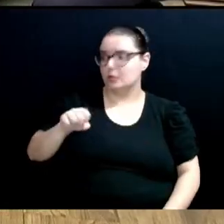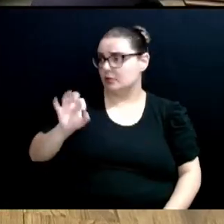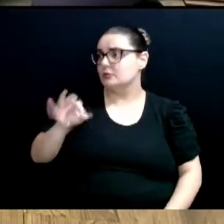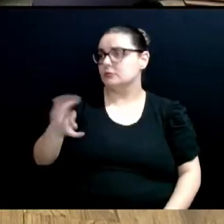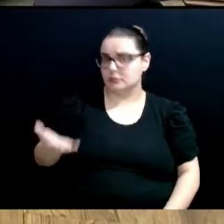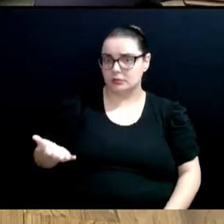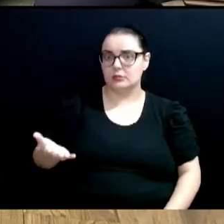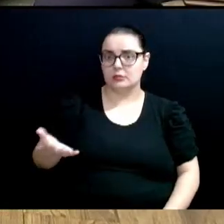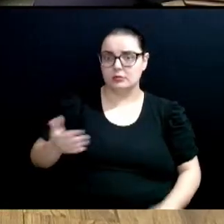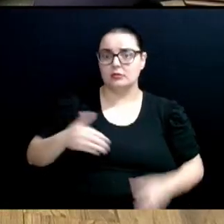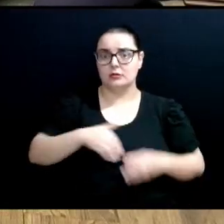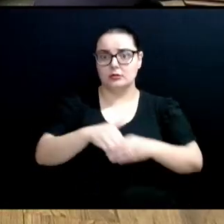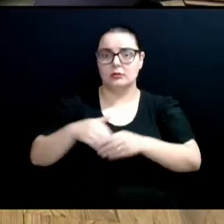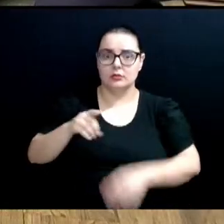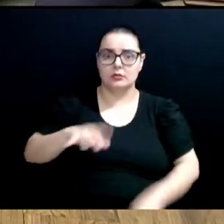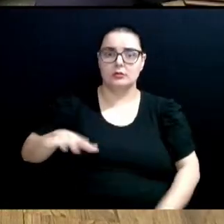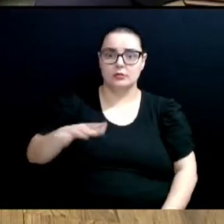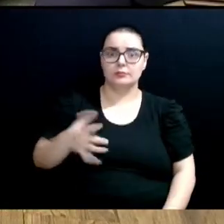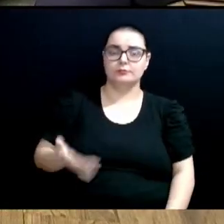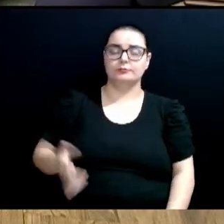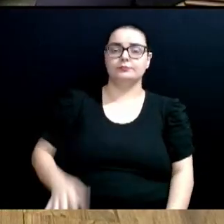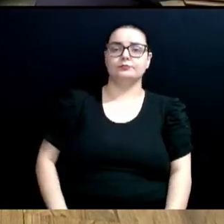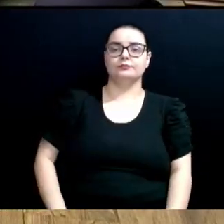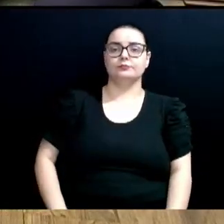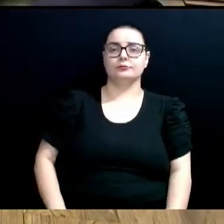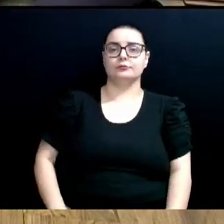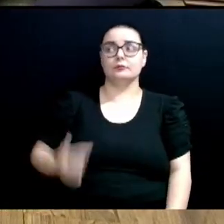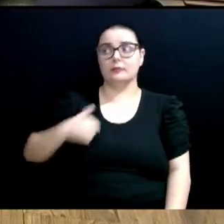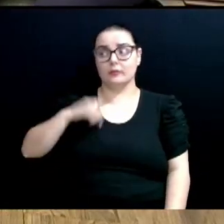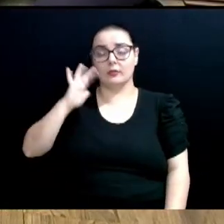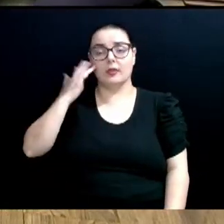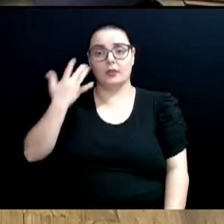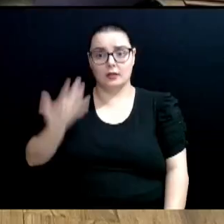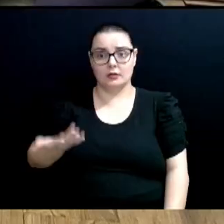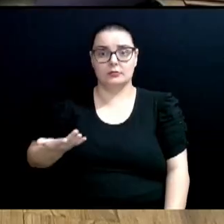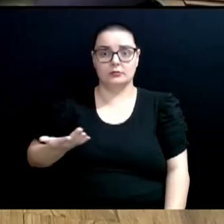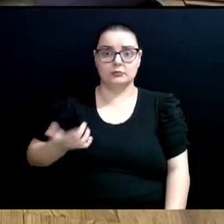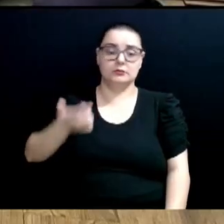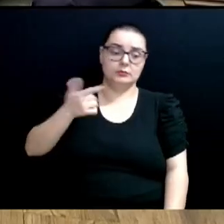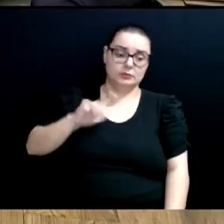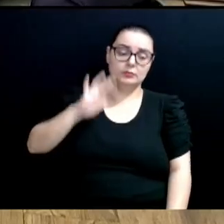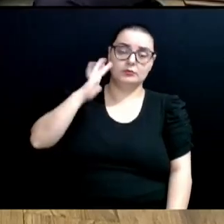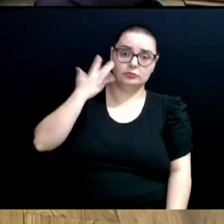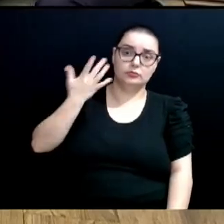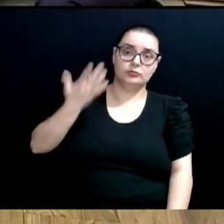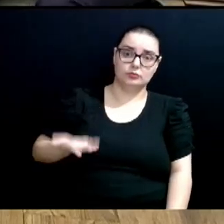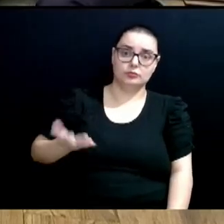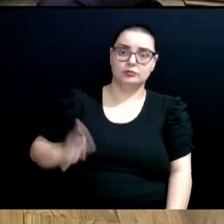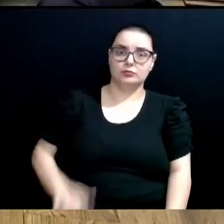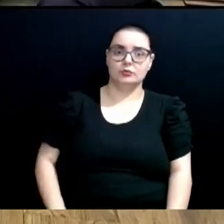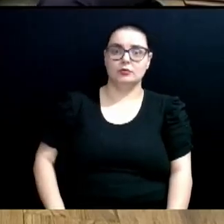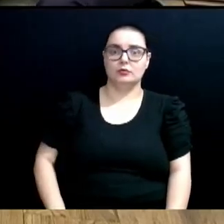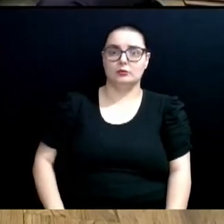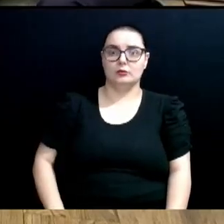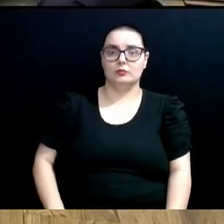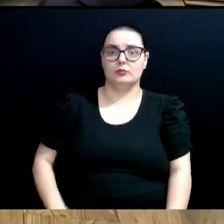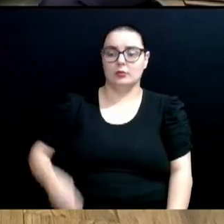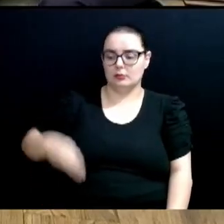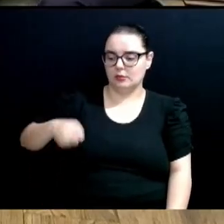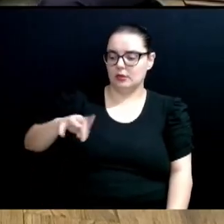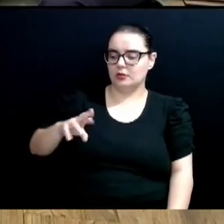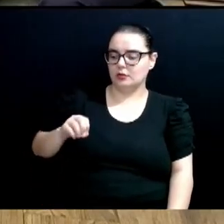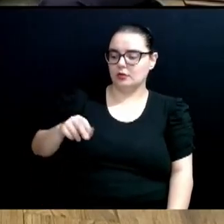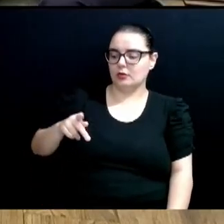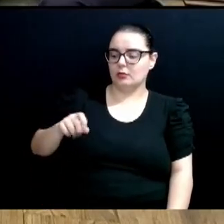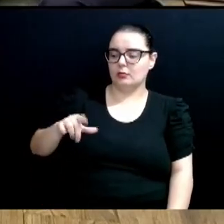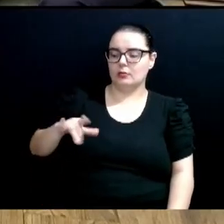voto distrital. Então, eu acho, e continuo achando, né, que numa cidade, numa metrópole como Campinas, de